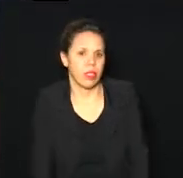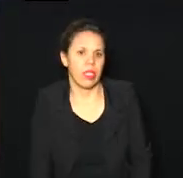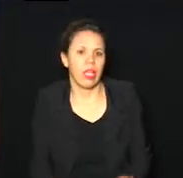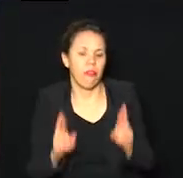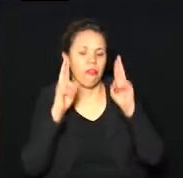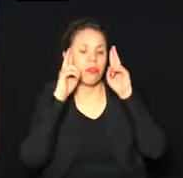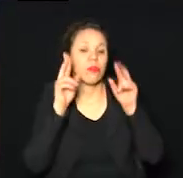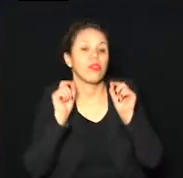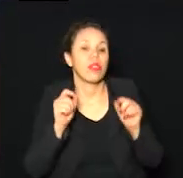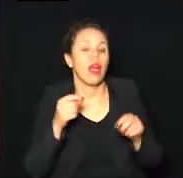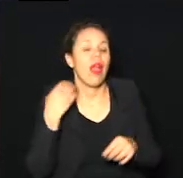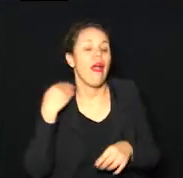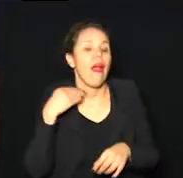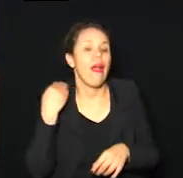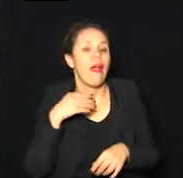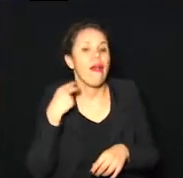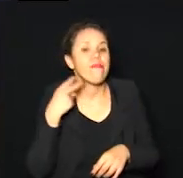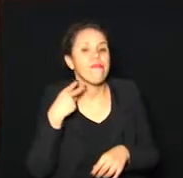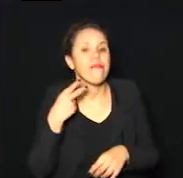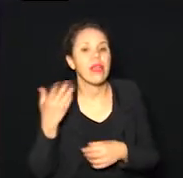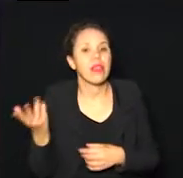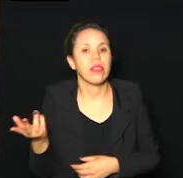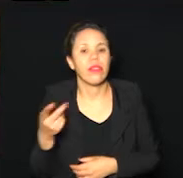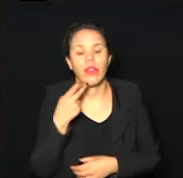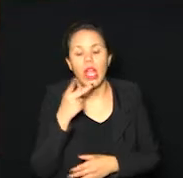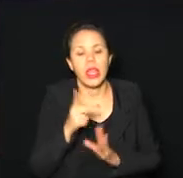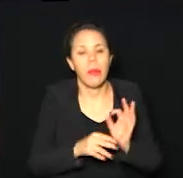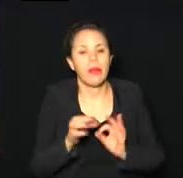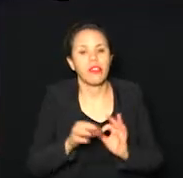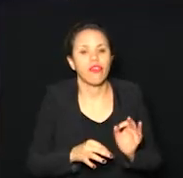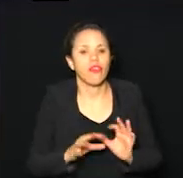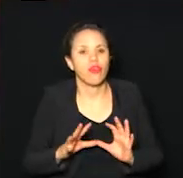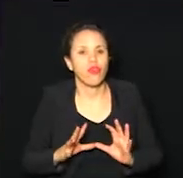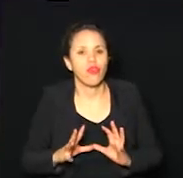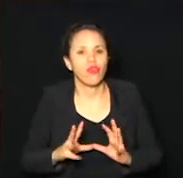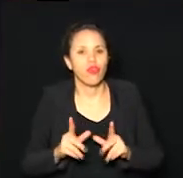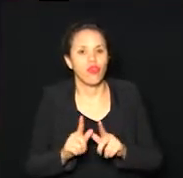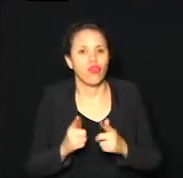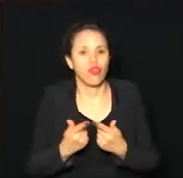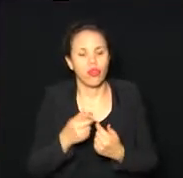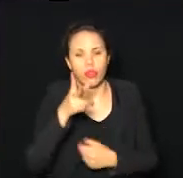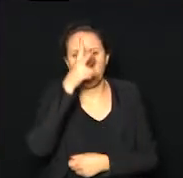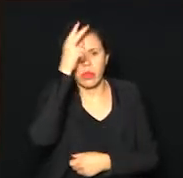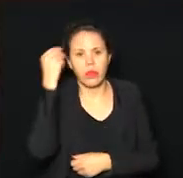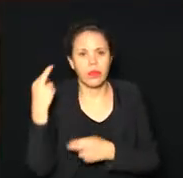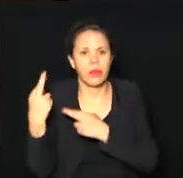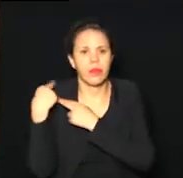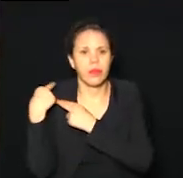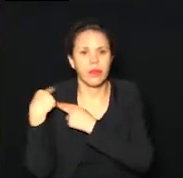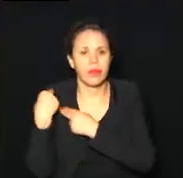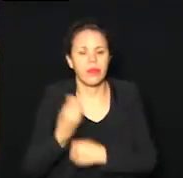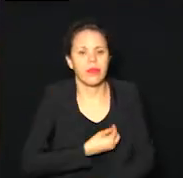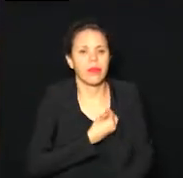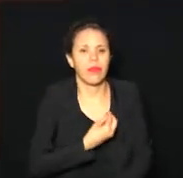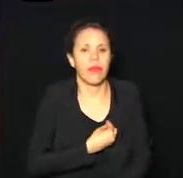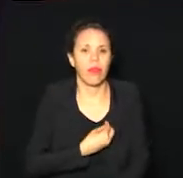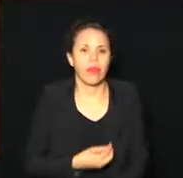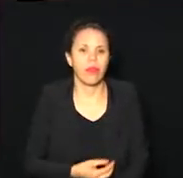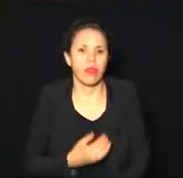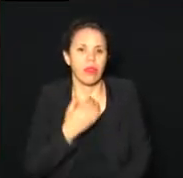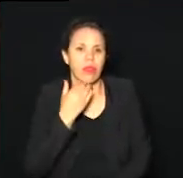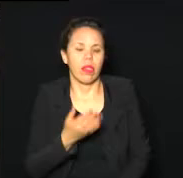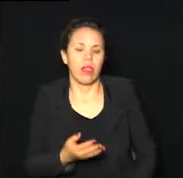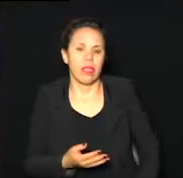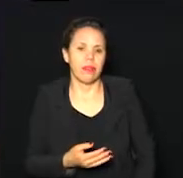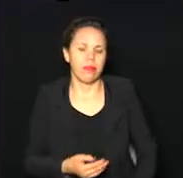a vereadora, Mariana, acho que tinha que dizer o seguinte, nós temos que ter um projeto que todo gestor público tem que ser responsabilizado pela vida. Não adianta